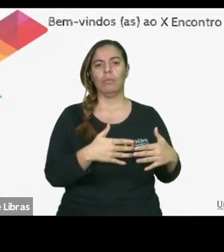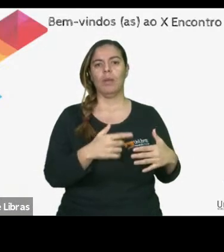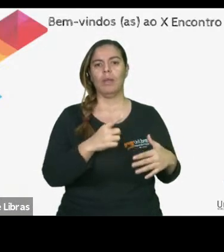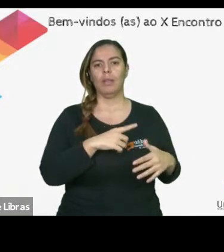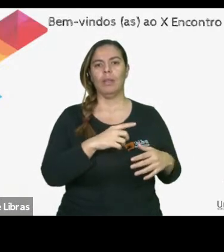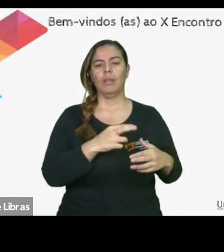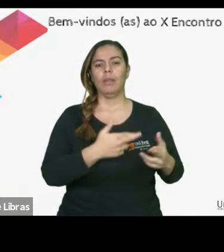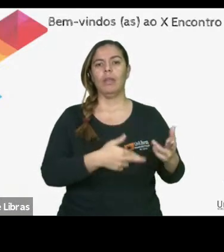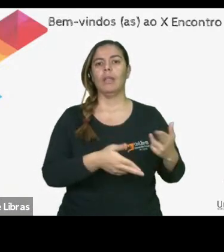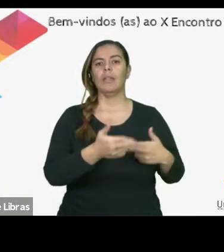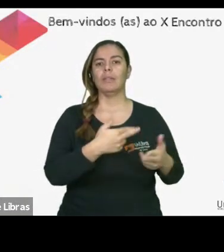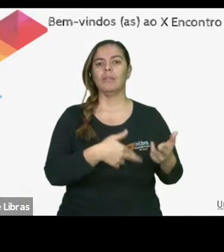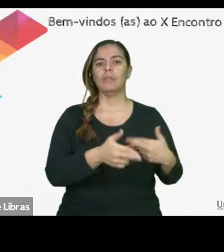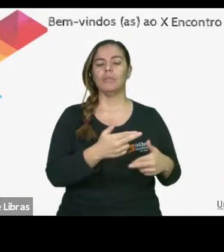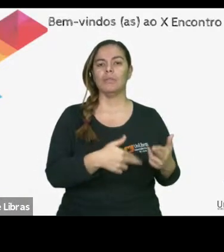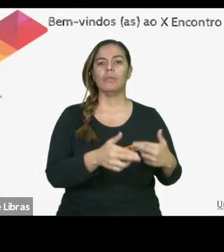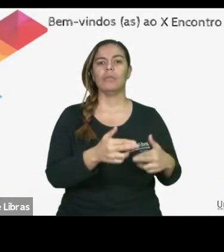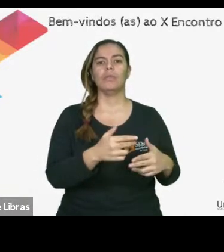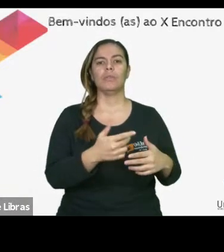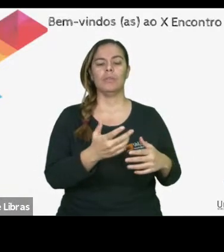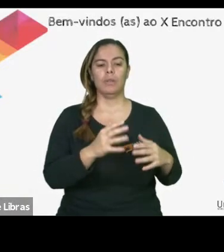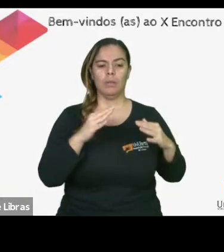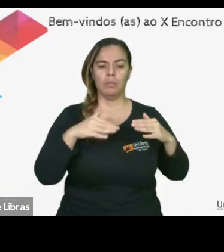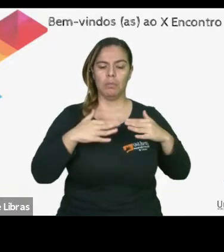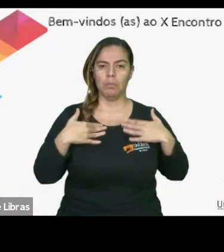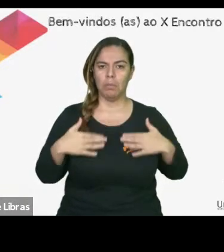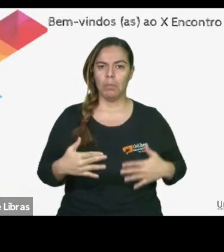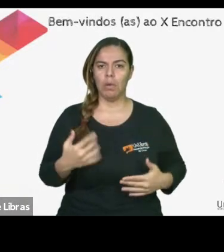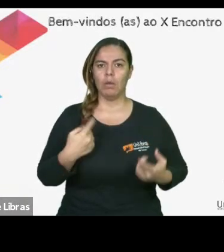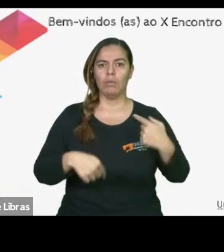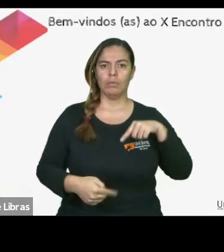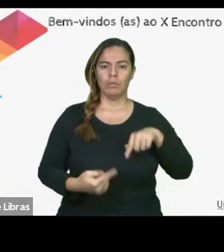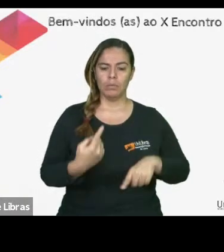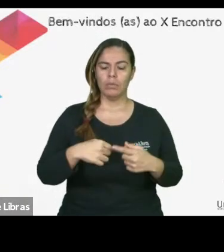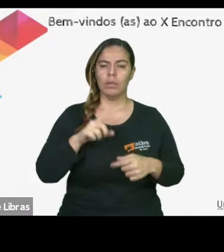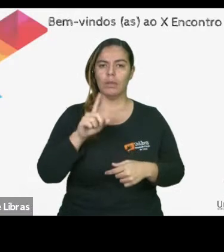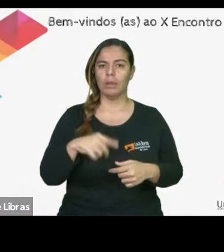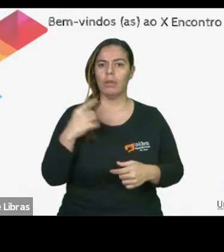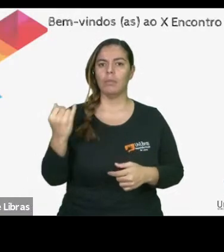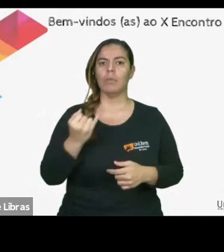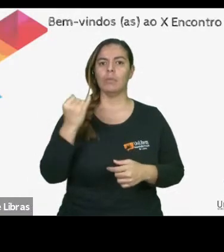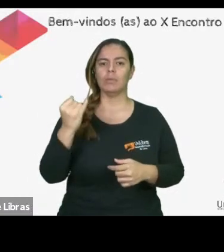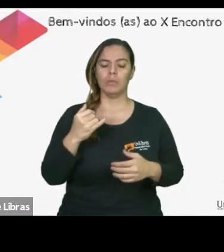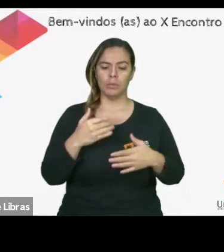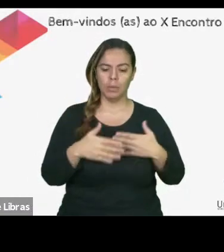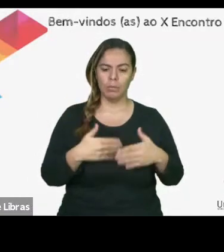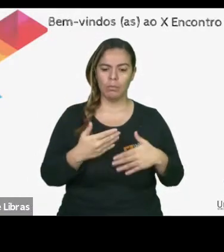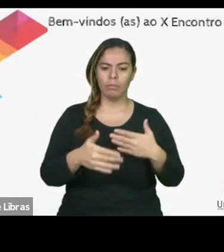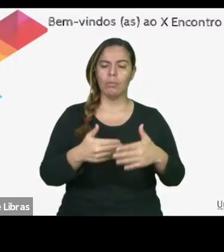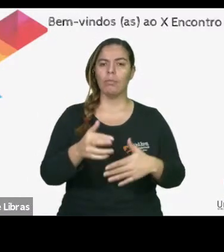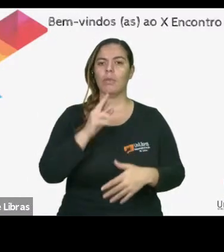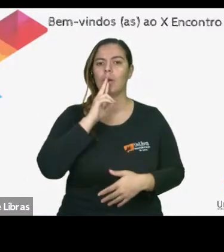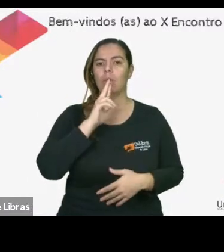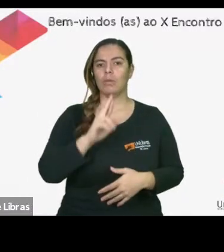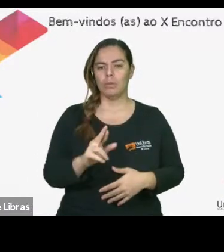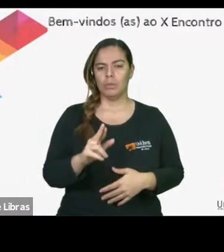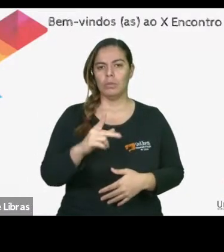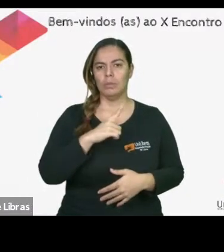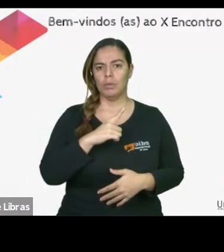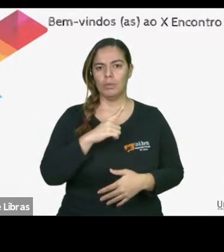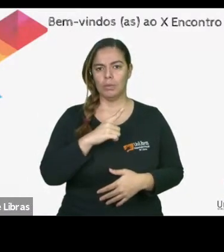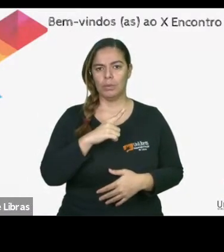relações entre os componentes que são imprescindíveis para que o processo de autoconstrução